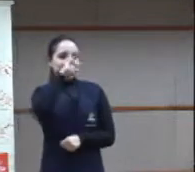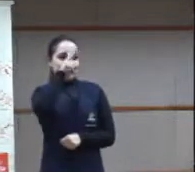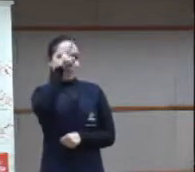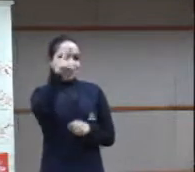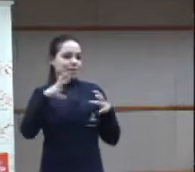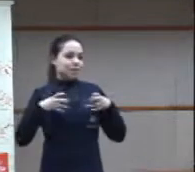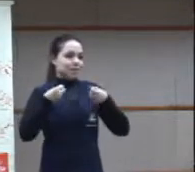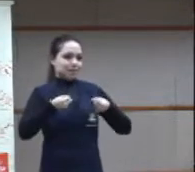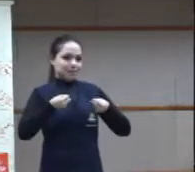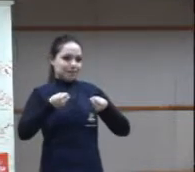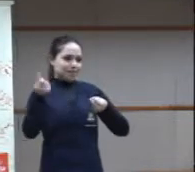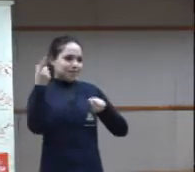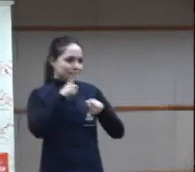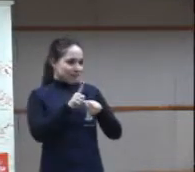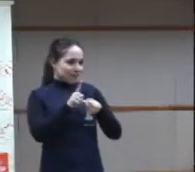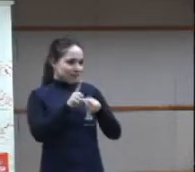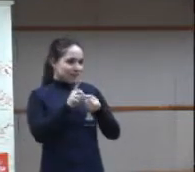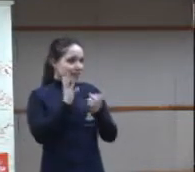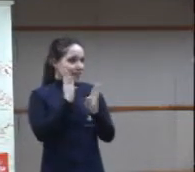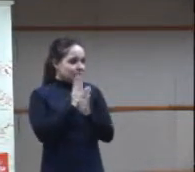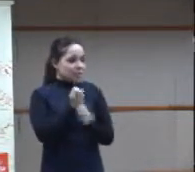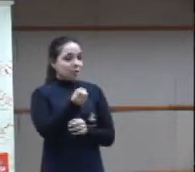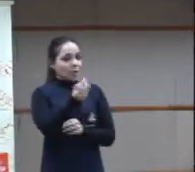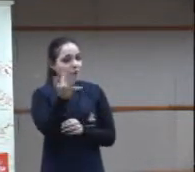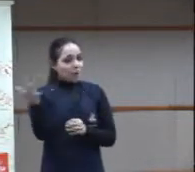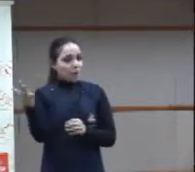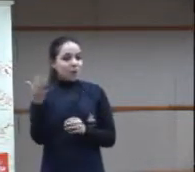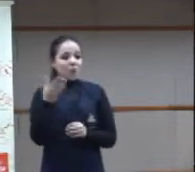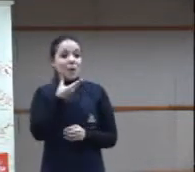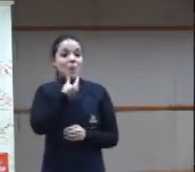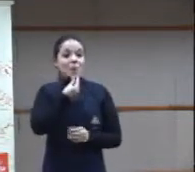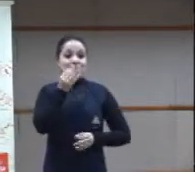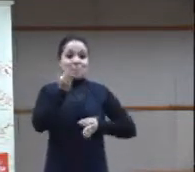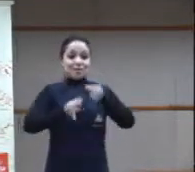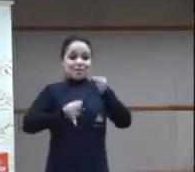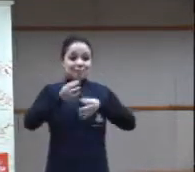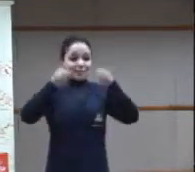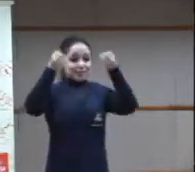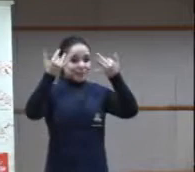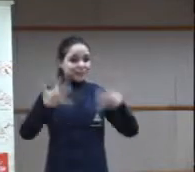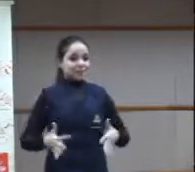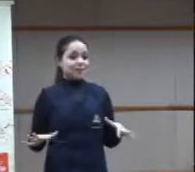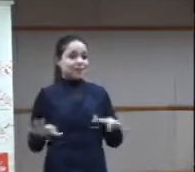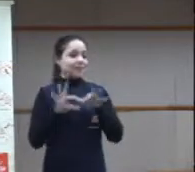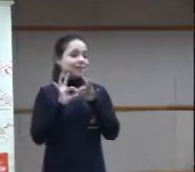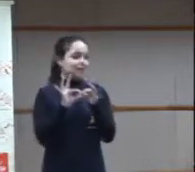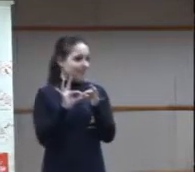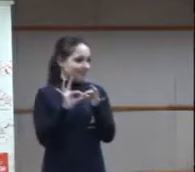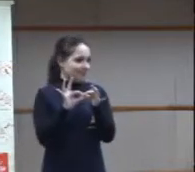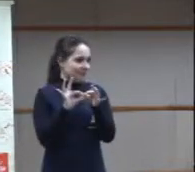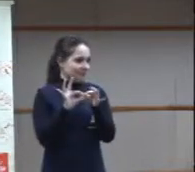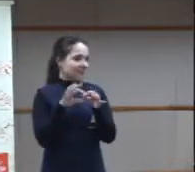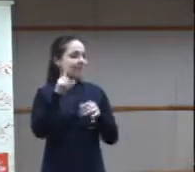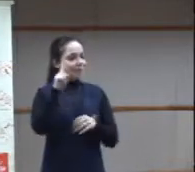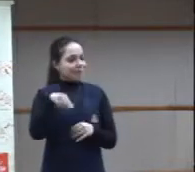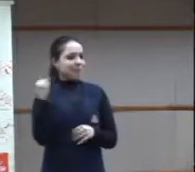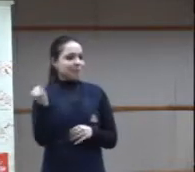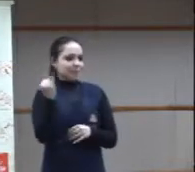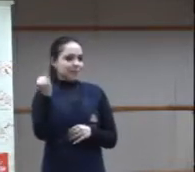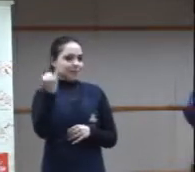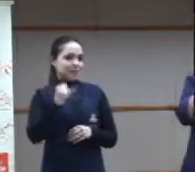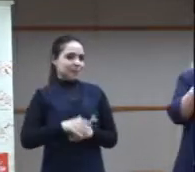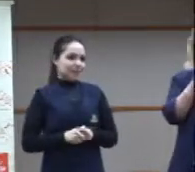em situação de vulnerabilidade, como tão bem disse o desembargador, têm que estar unidas. Aí nós teremos